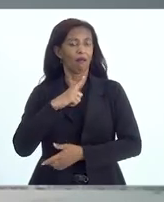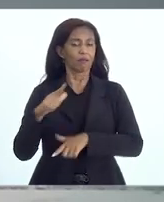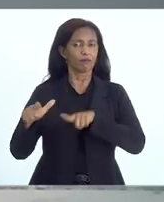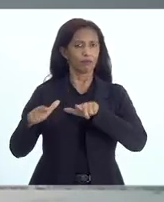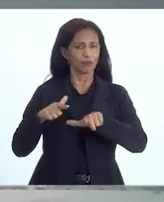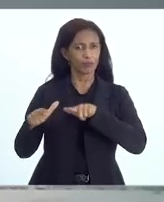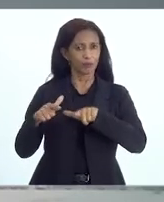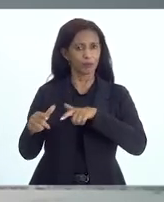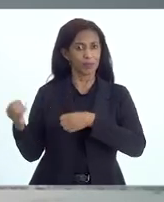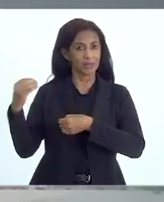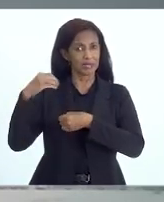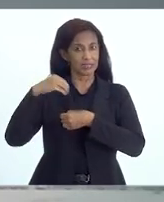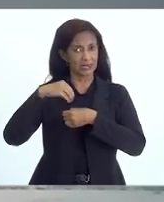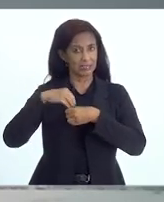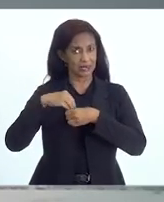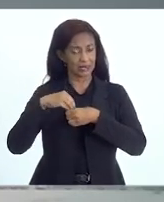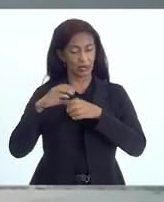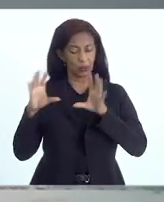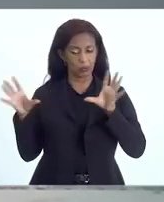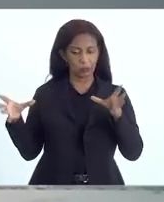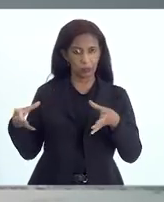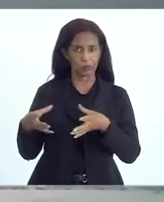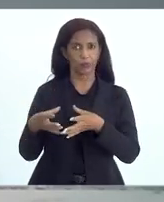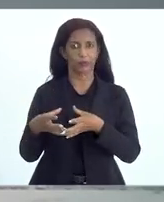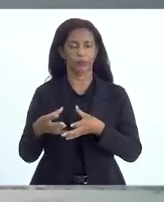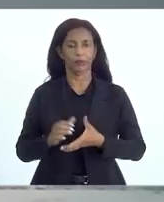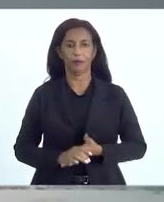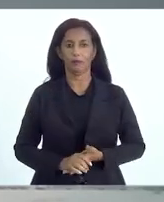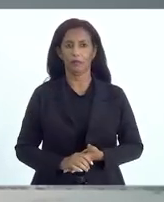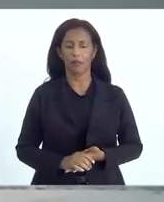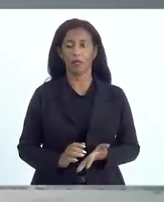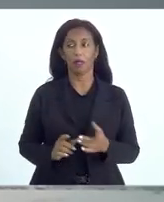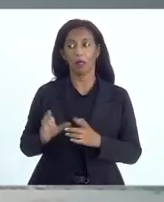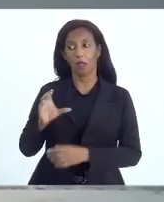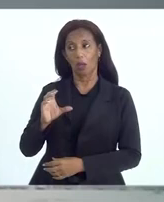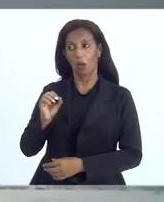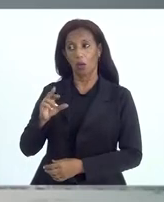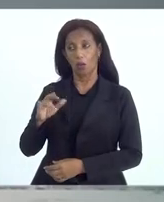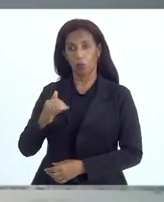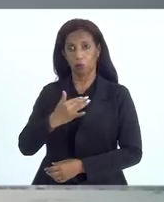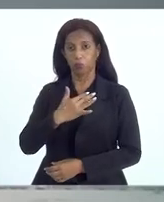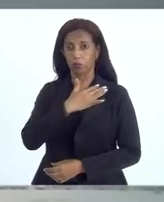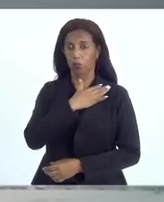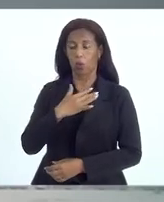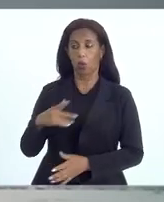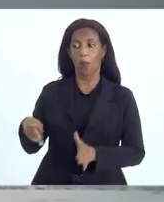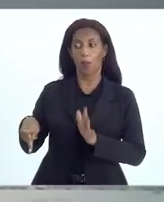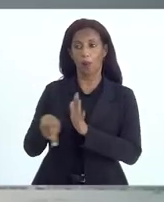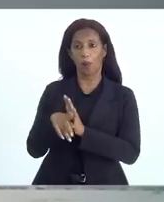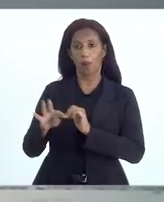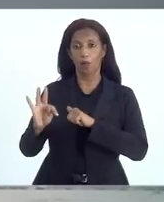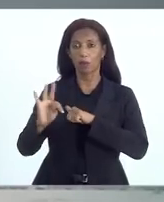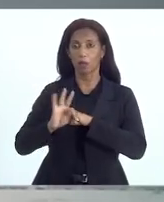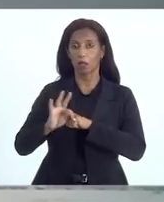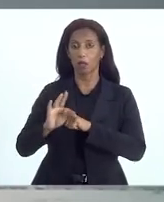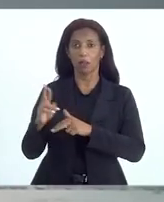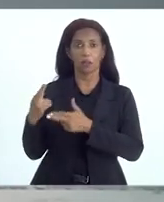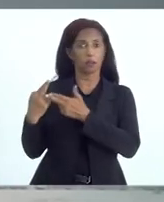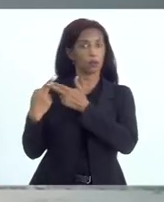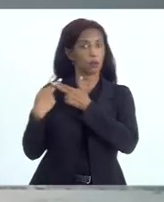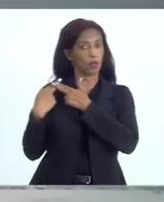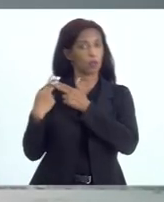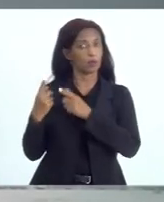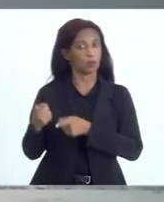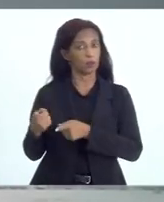esses trabalhadores dentro da Corporação inclusive Coronel os próprios técnicos de enfermagem sendo responsável